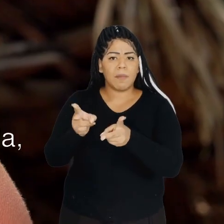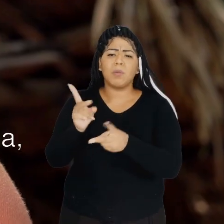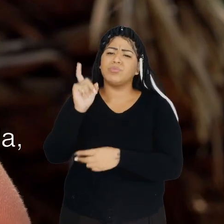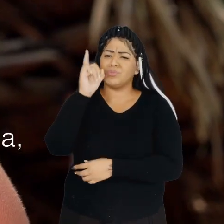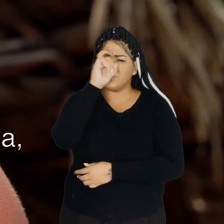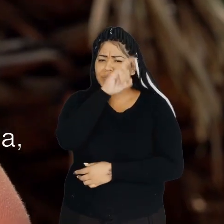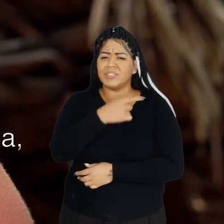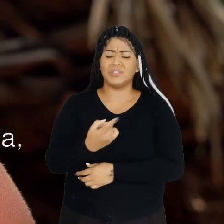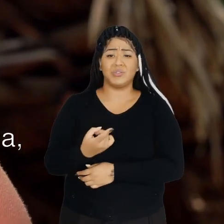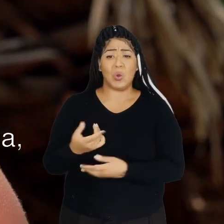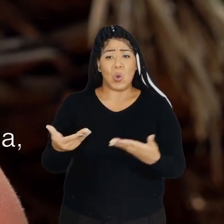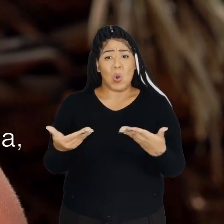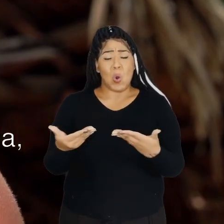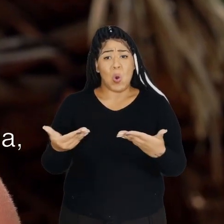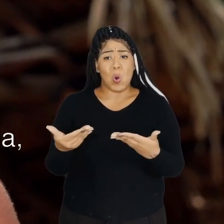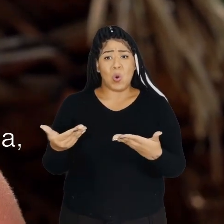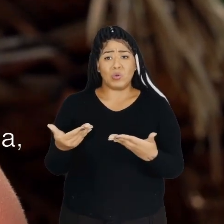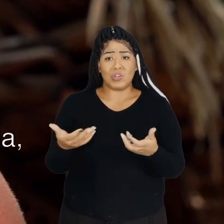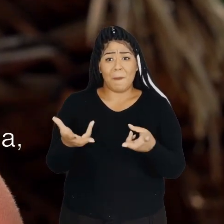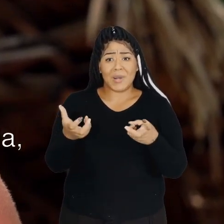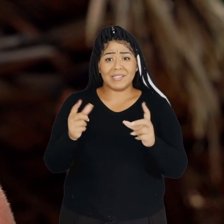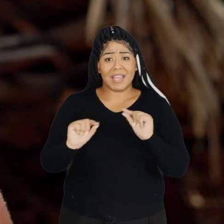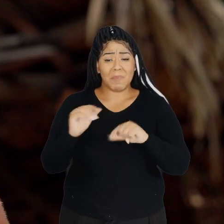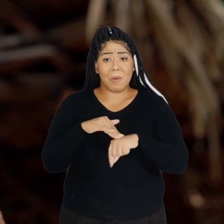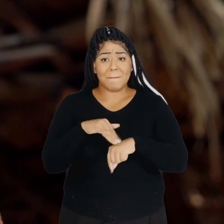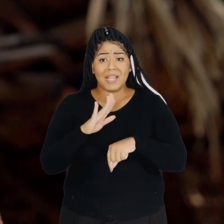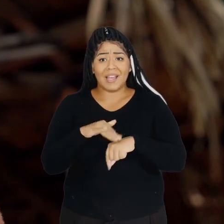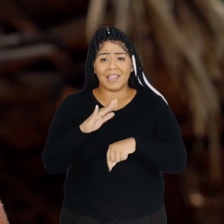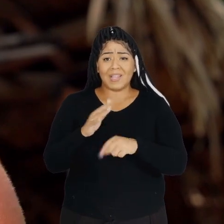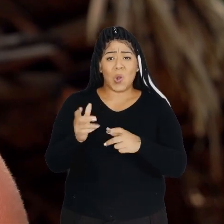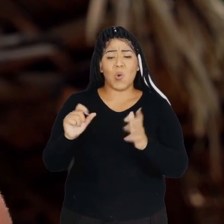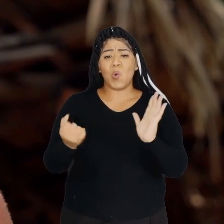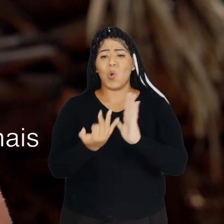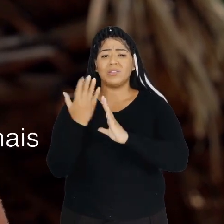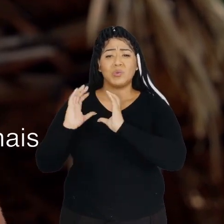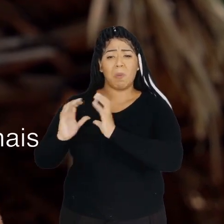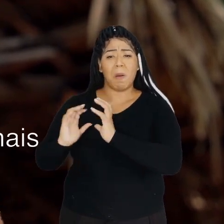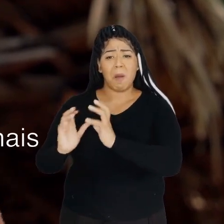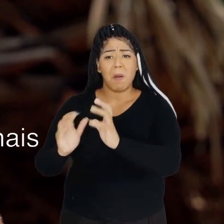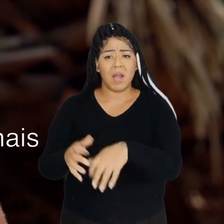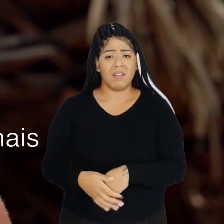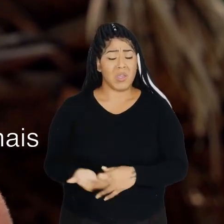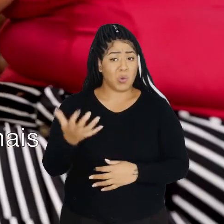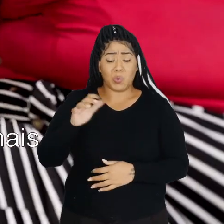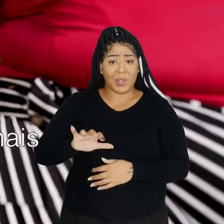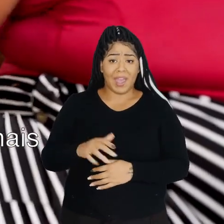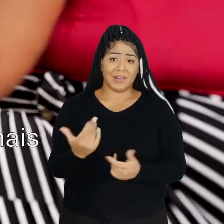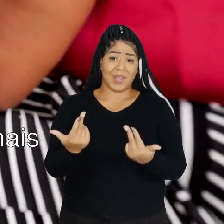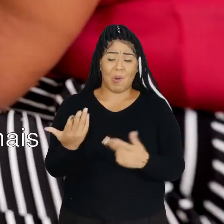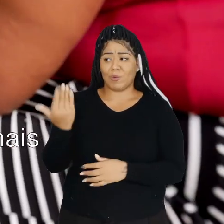muito difícil. Hoje em dia eu ando toda torta, só de estar no chão sentada quebrando coco. Por isso que eu não quero quebrar mais muito que nem eu